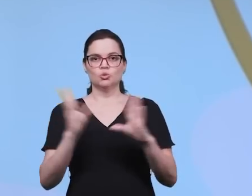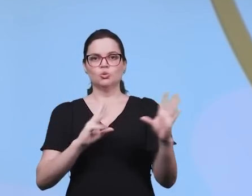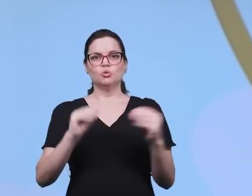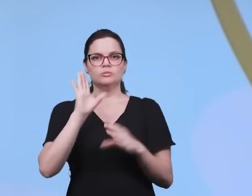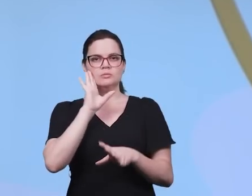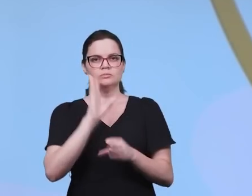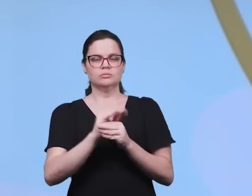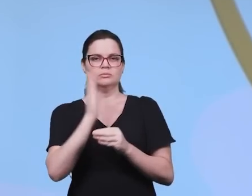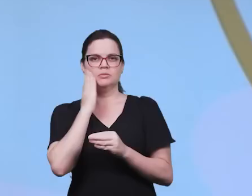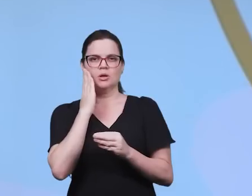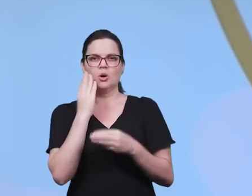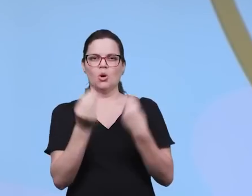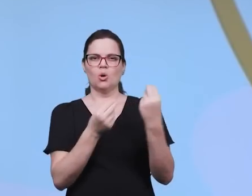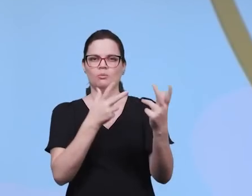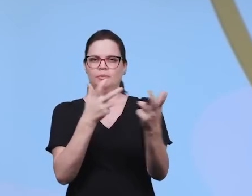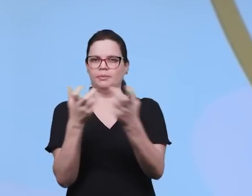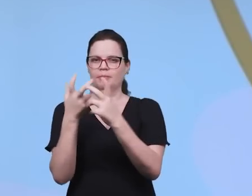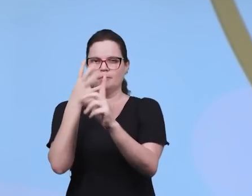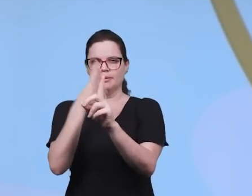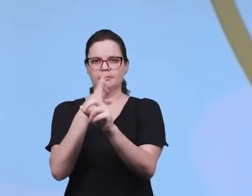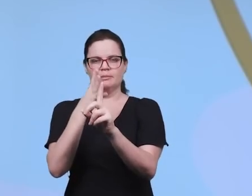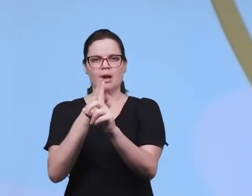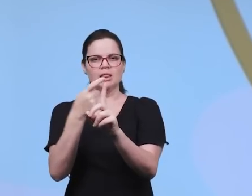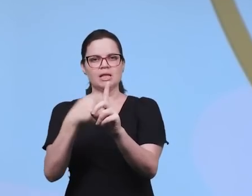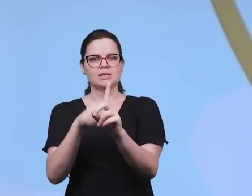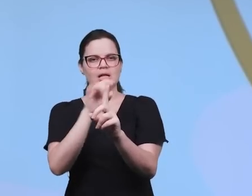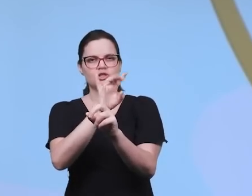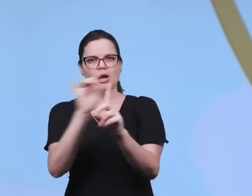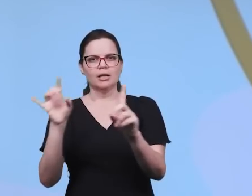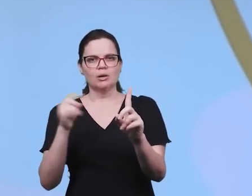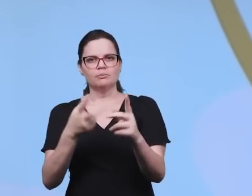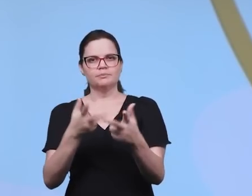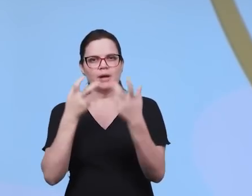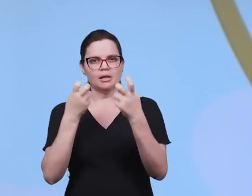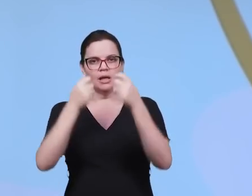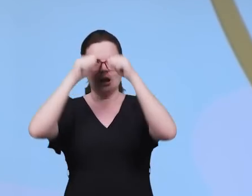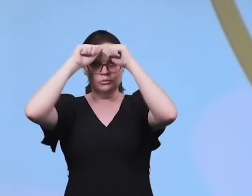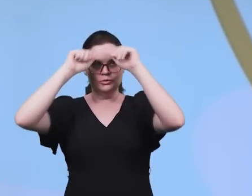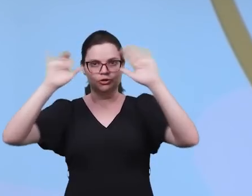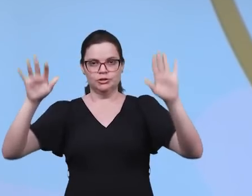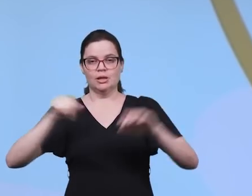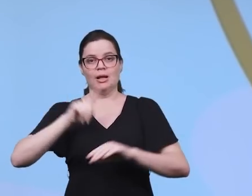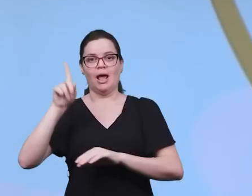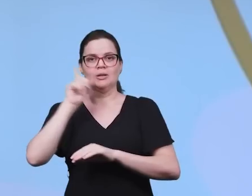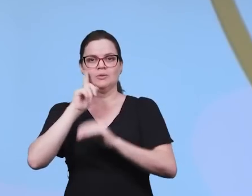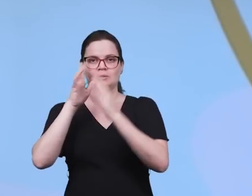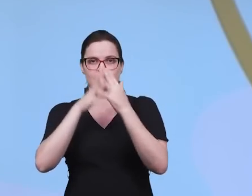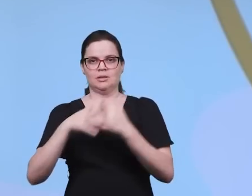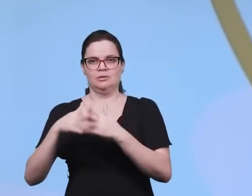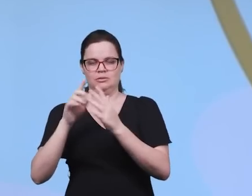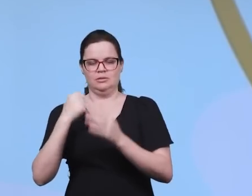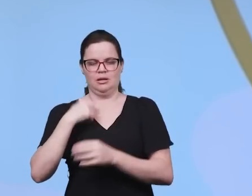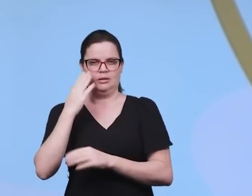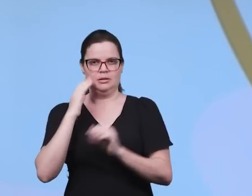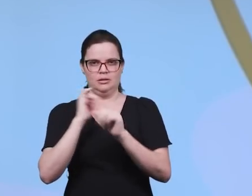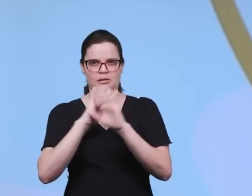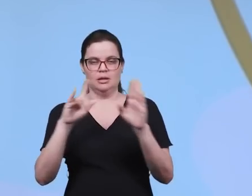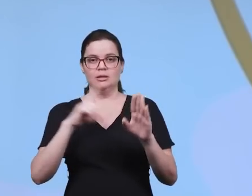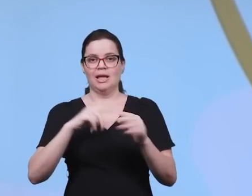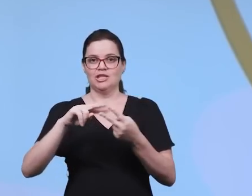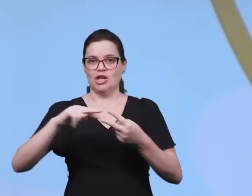como, primeiro, identificar essa pessoa, as suas necessidades. Para nós termos uma ideia, né? Nos Estados Unidos é feito um